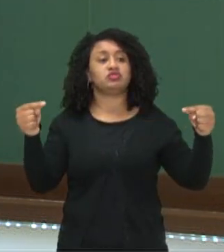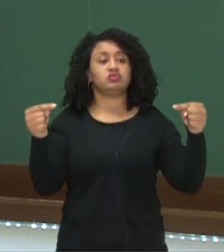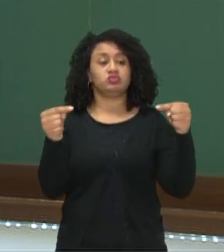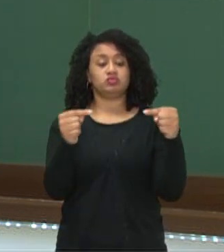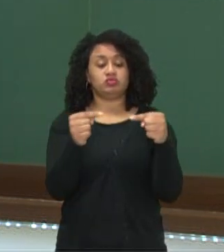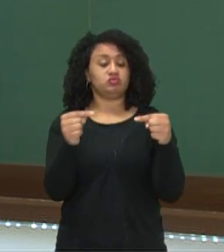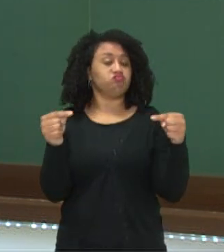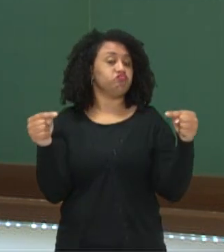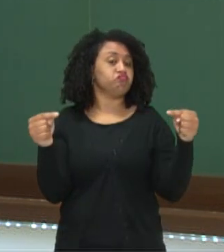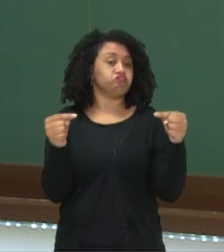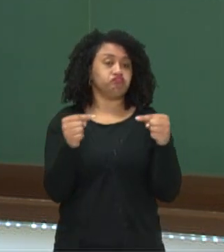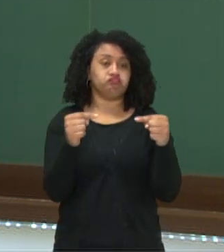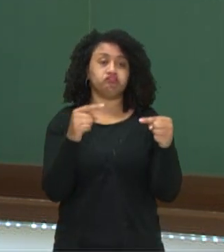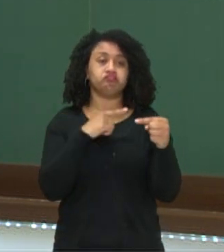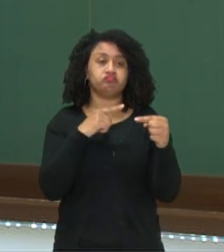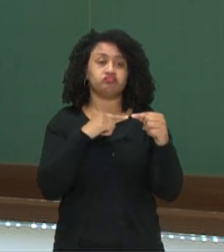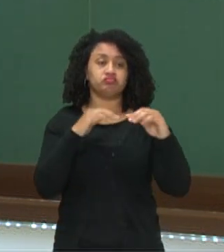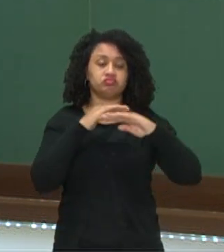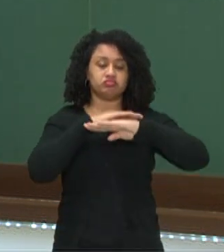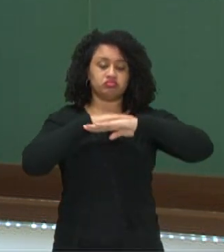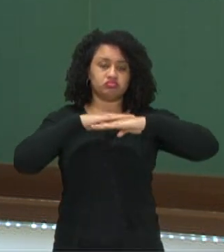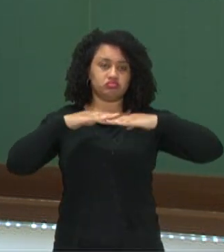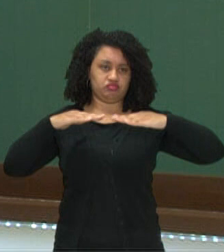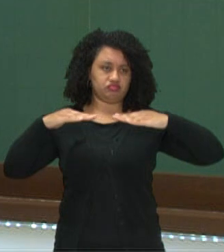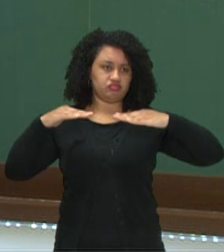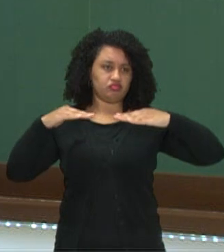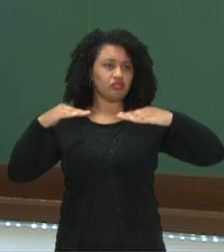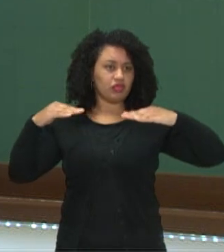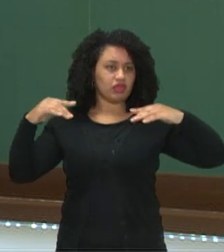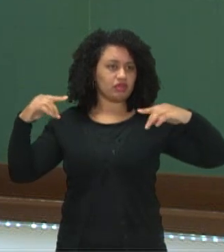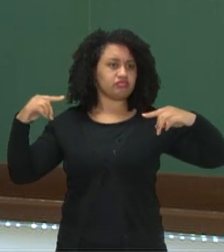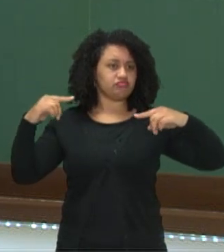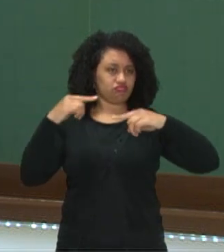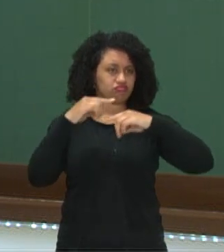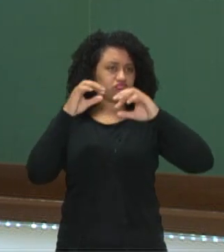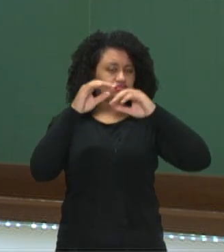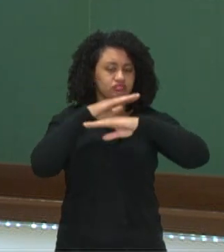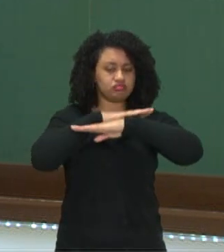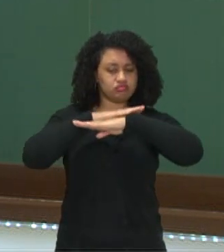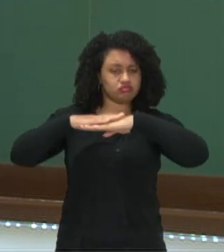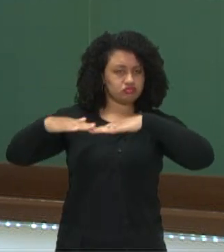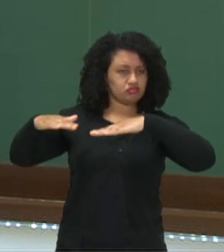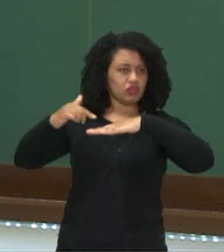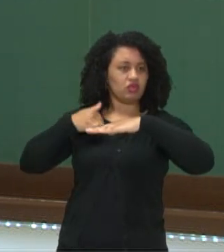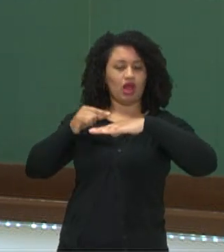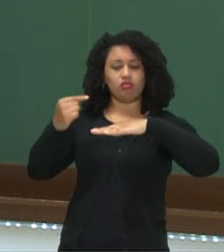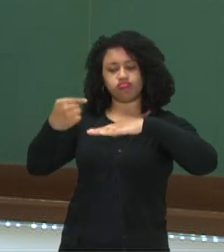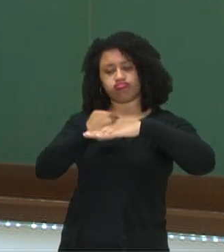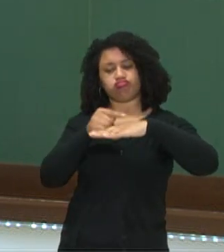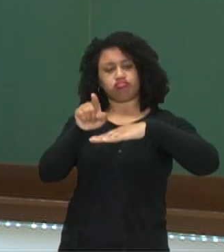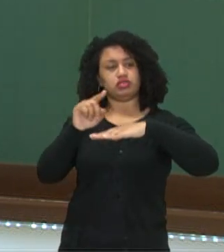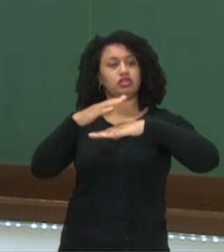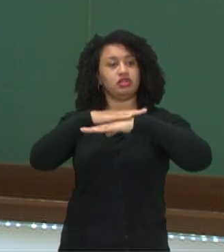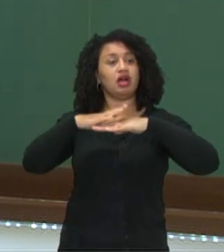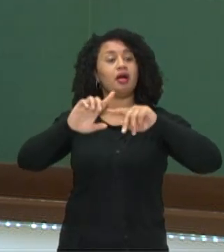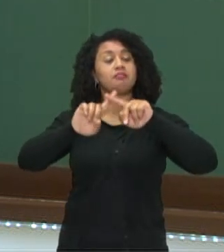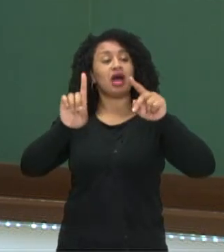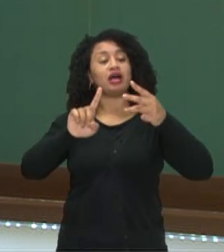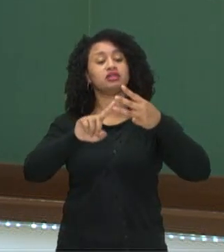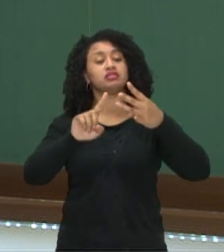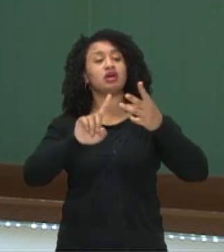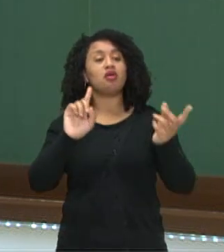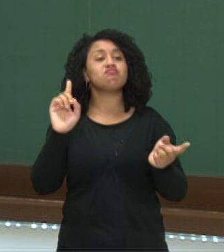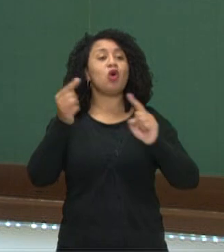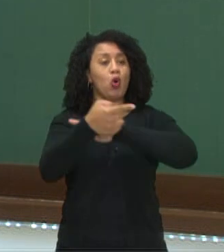seja, essas forças elas estão alinhadas, certo? Elas estão alinhadas aqui, só que estão em